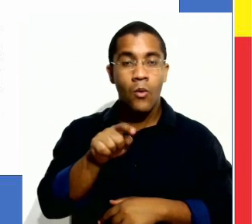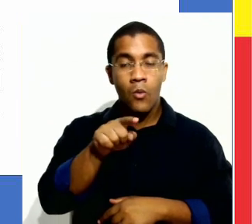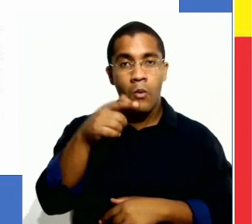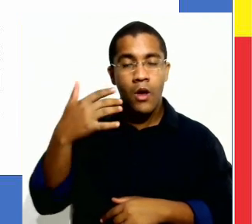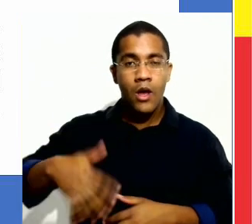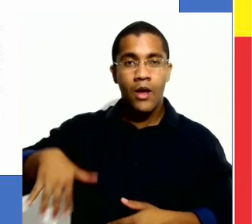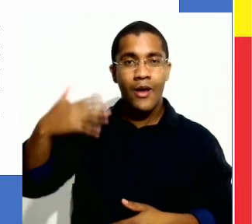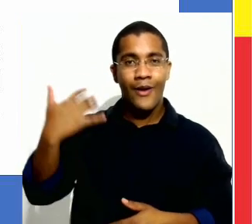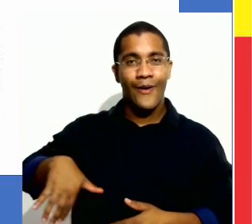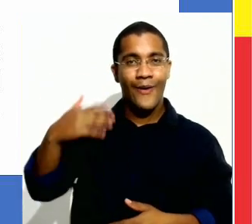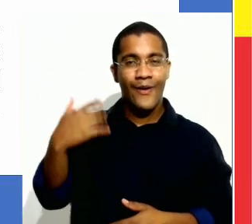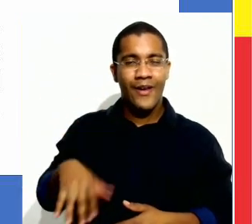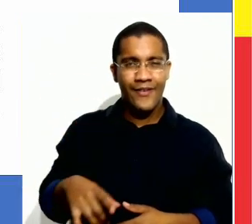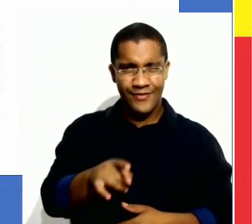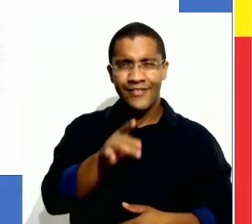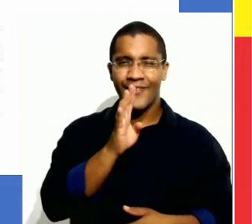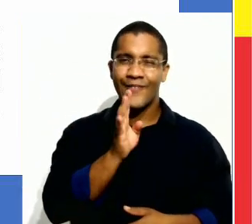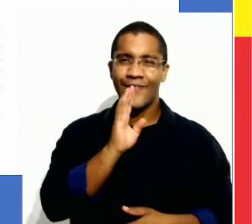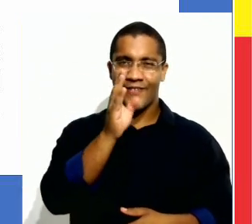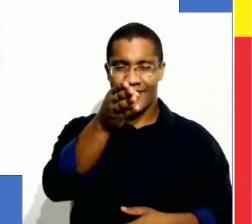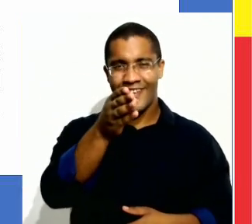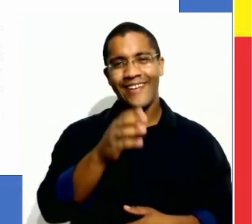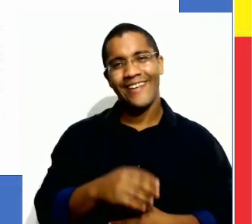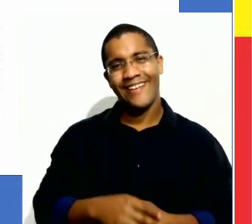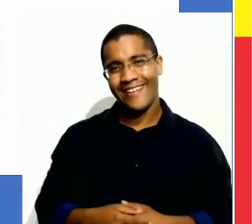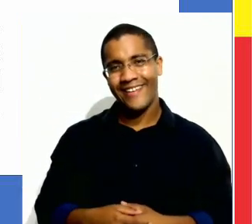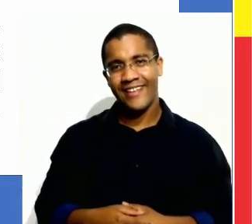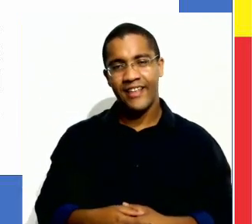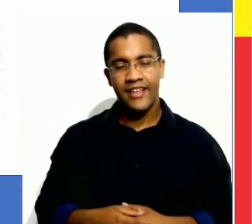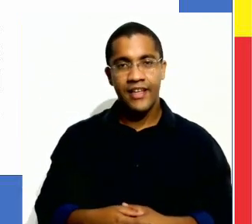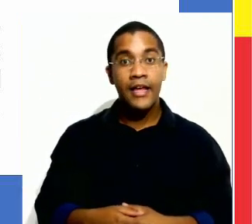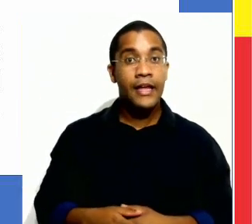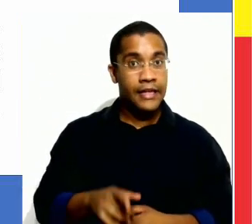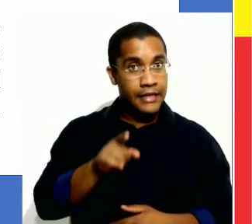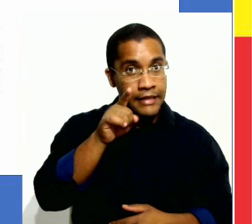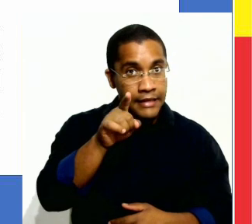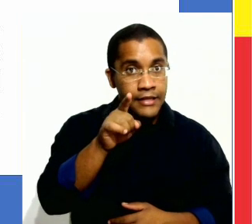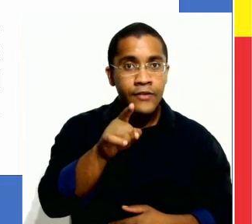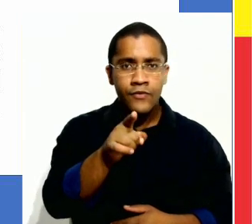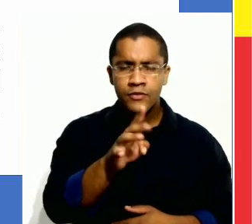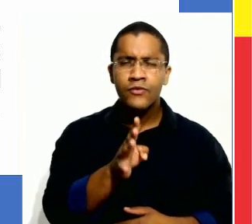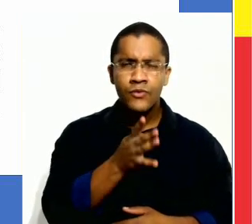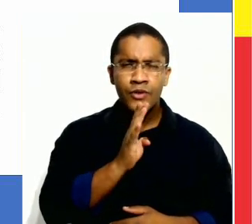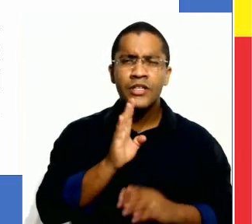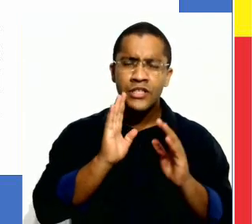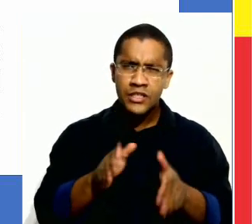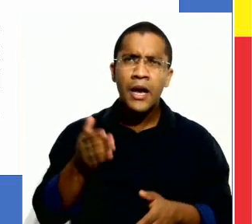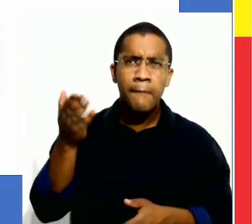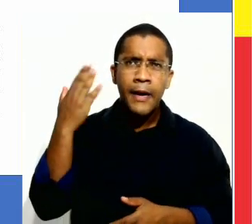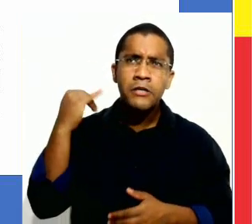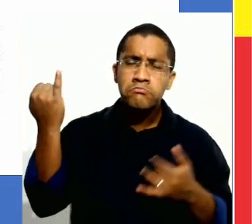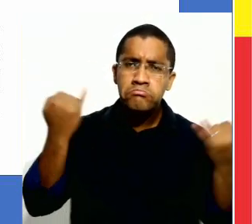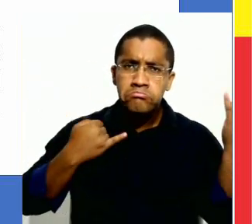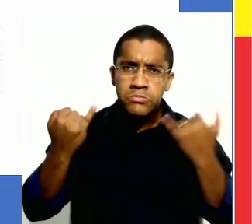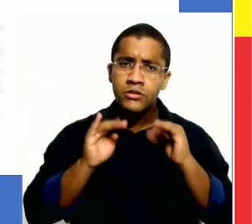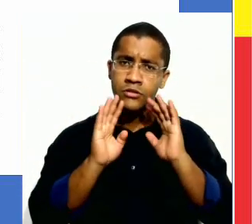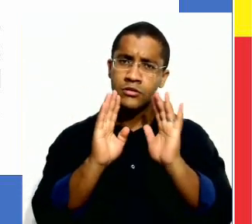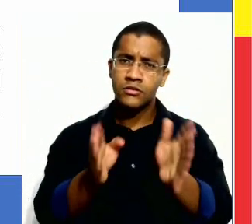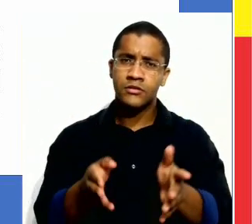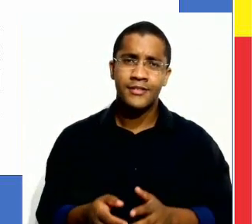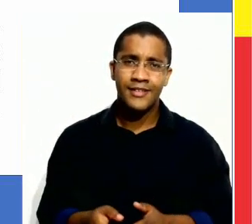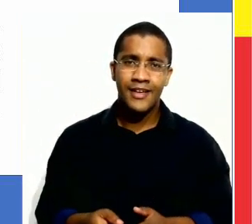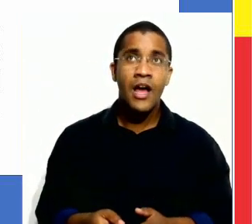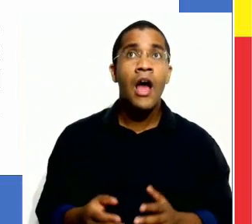Eita, o reino de Gana. Esse aí vocês conhecem. Este aí vocês já ouviram falar do reino de